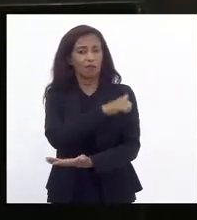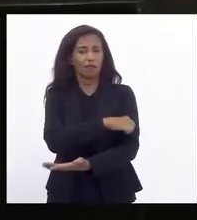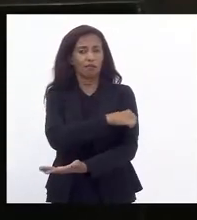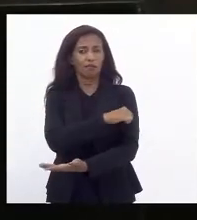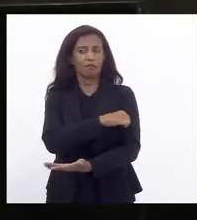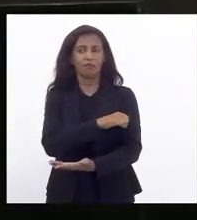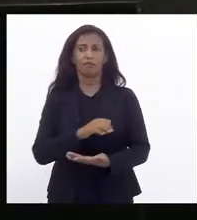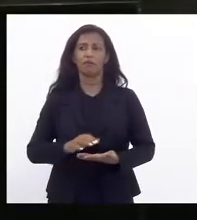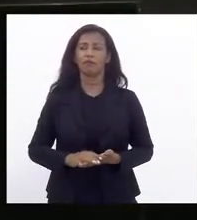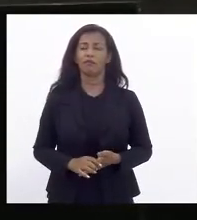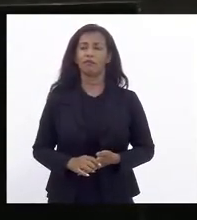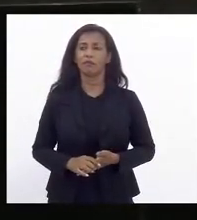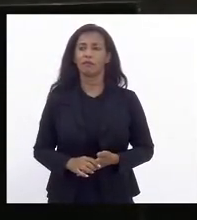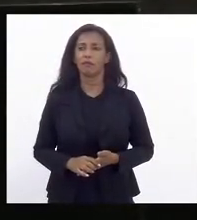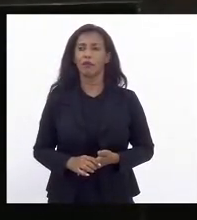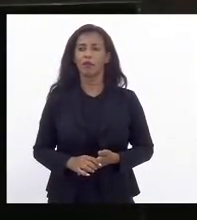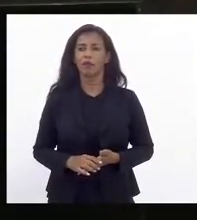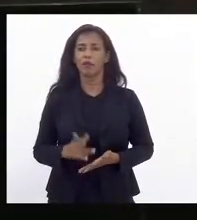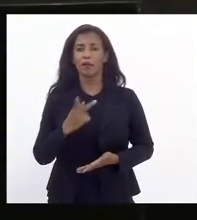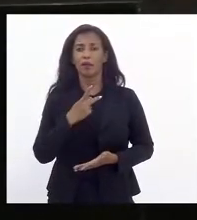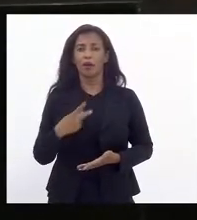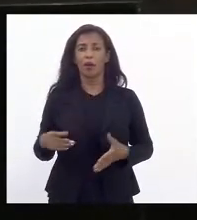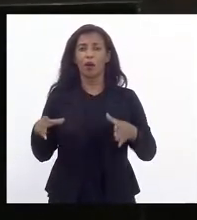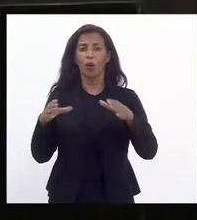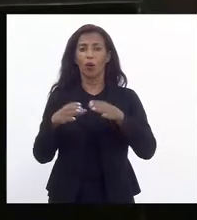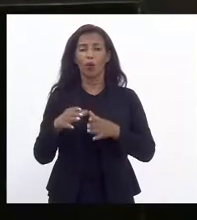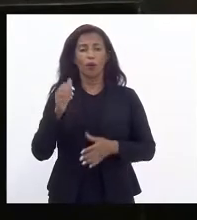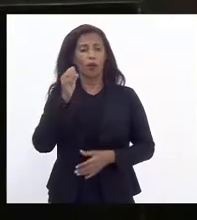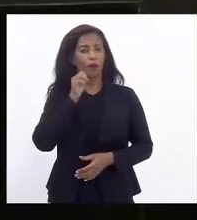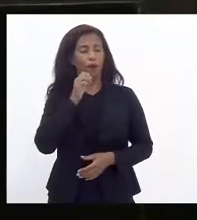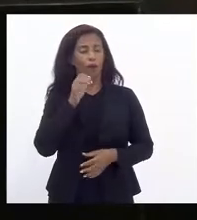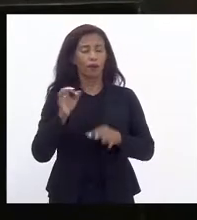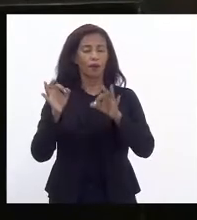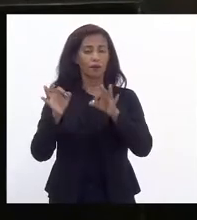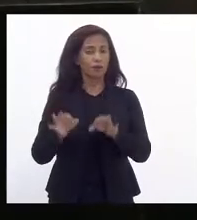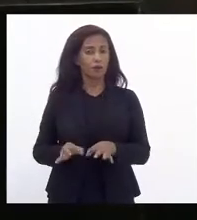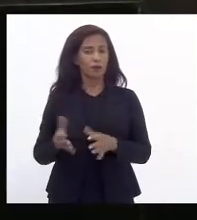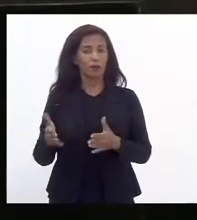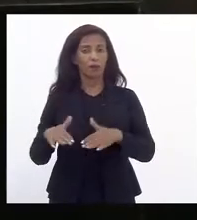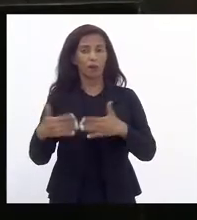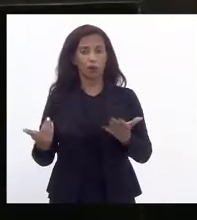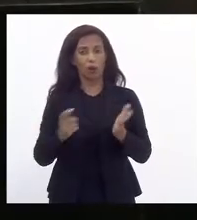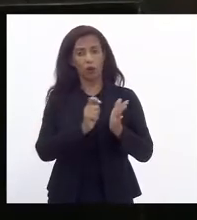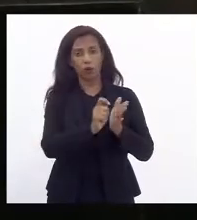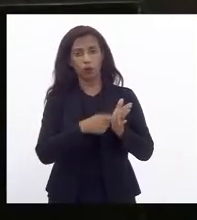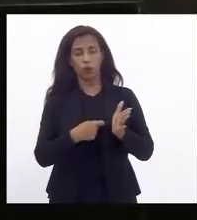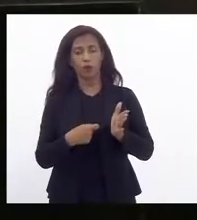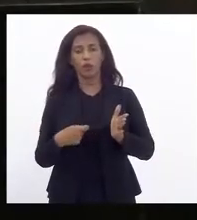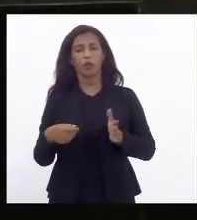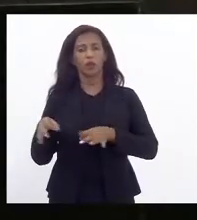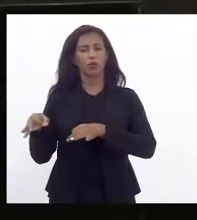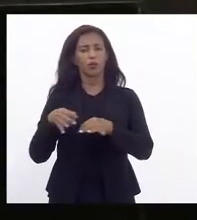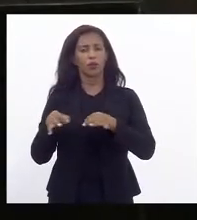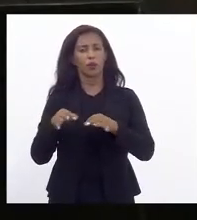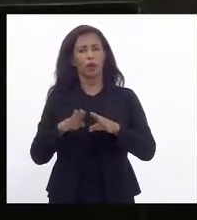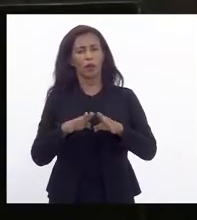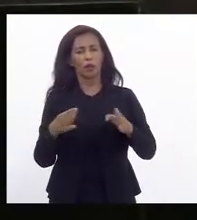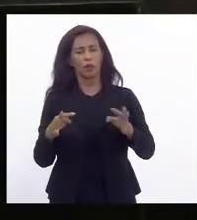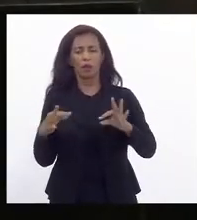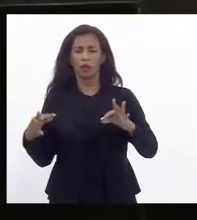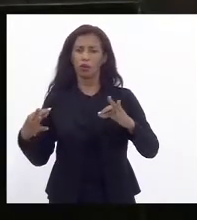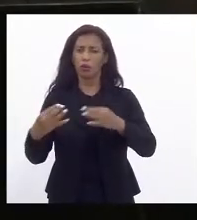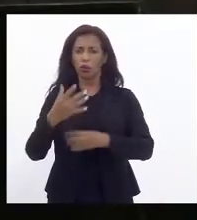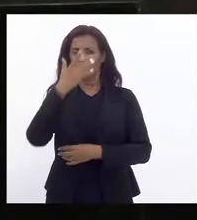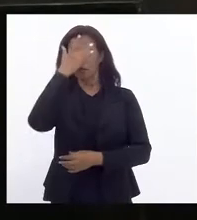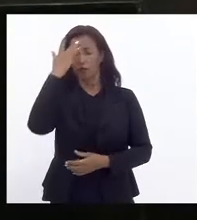enfermeira Regiane, que preside a Comissão da Mulher, certamente a coautoria desse projeto está aberta a